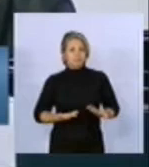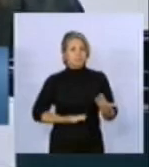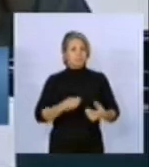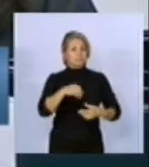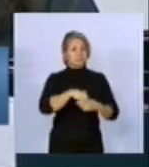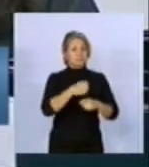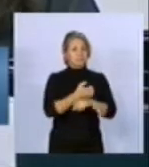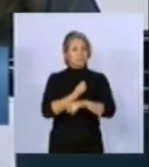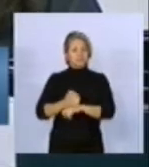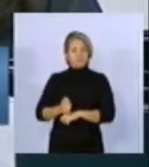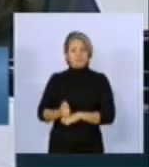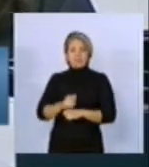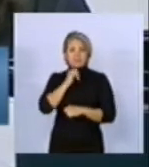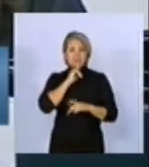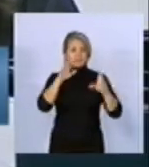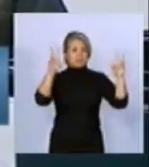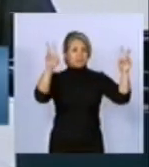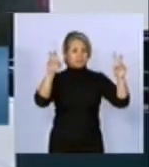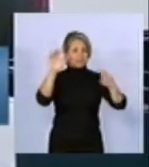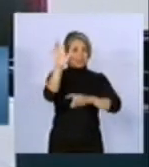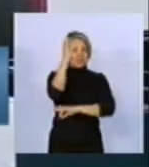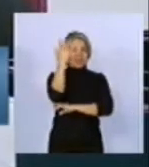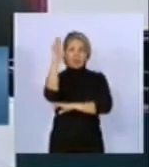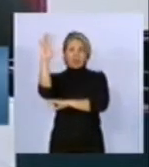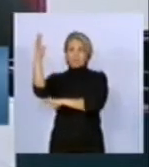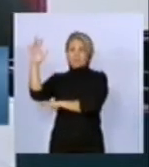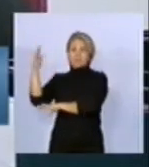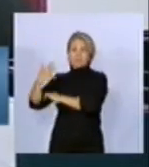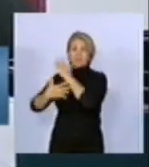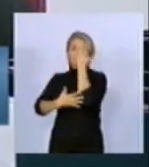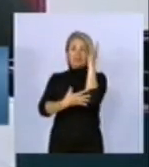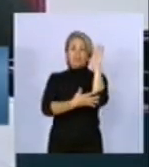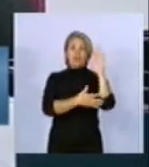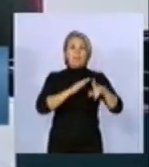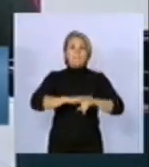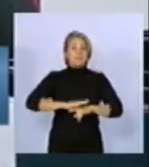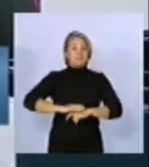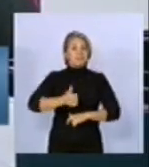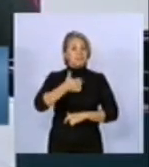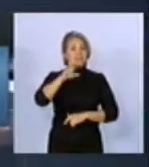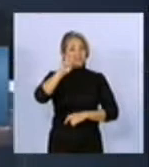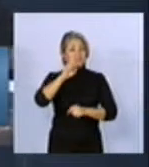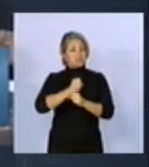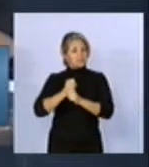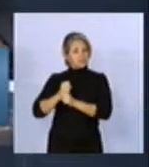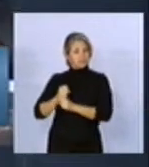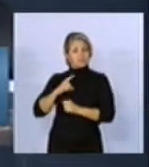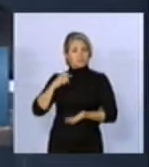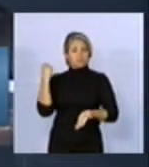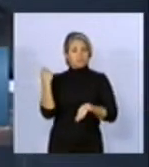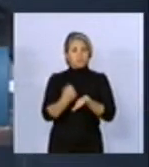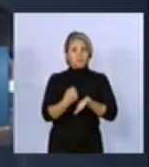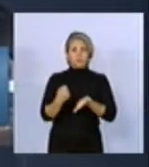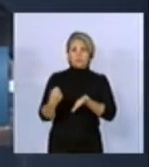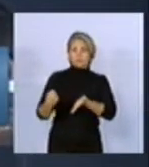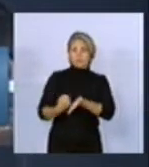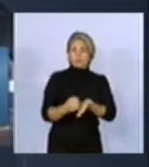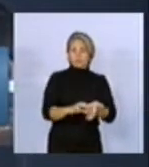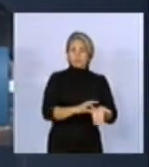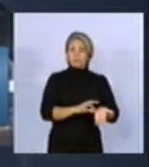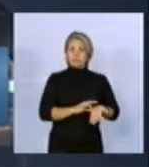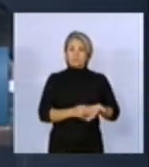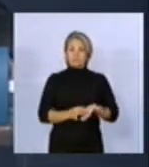a questão ambiental as mais de 15 anos temos Protocolos de adequação